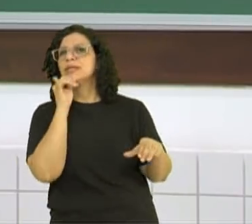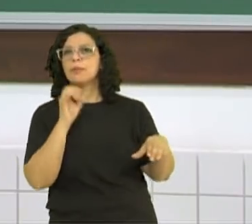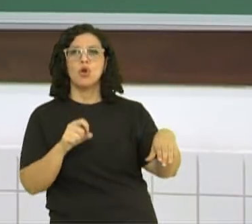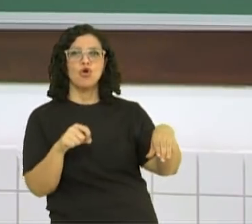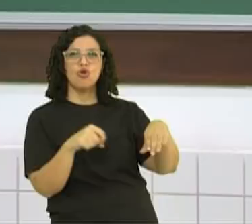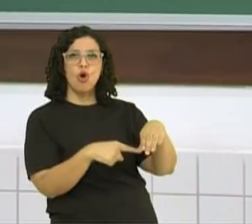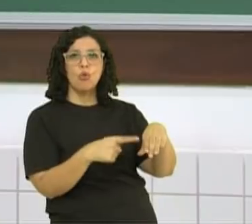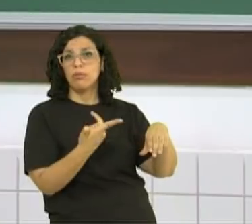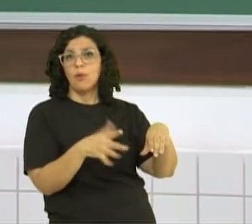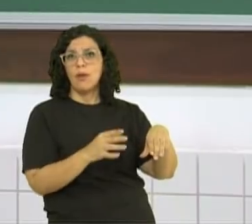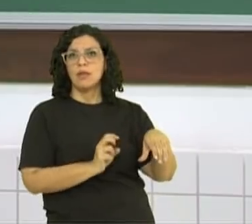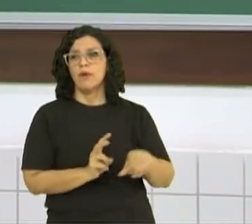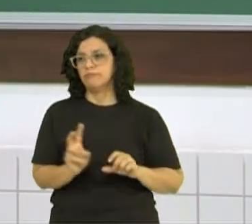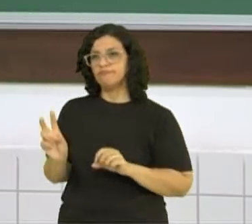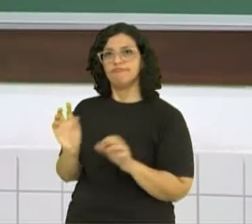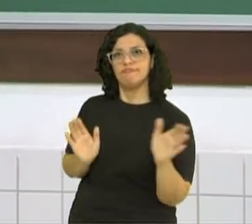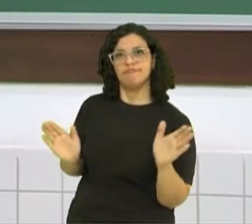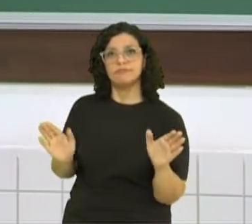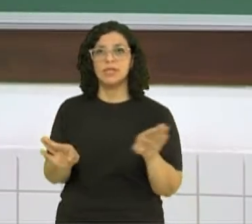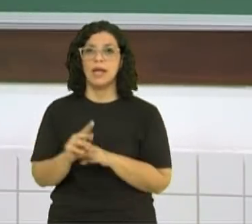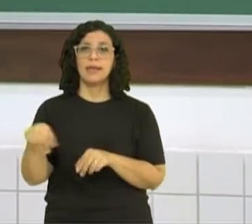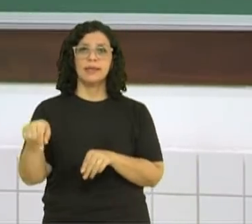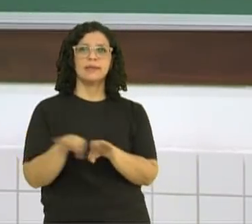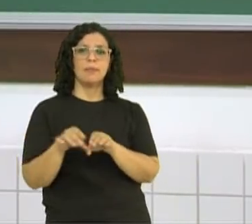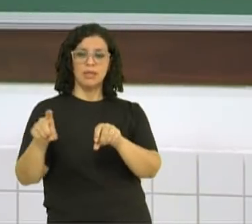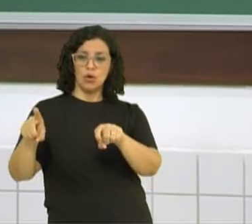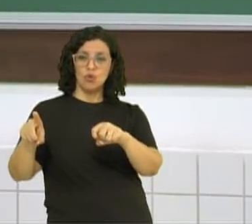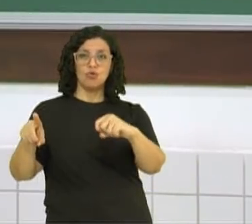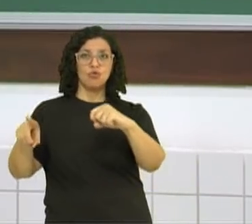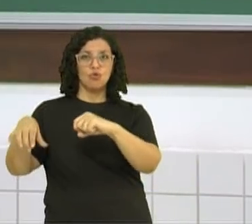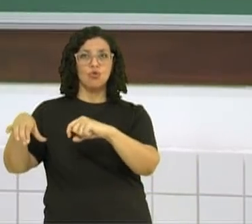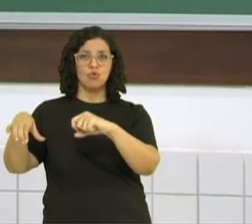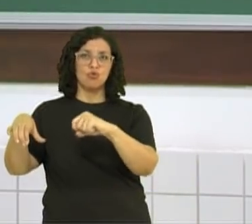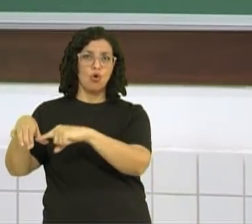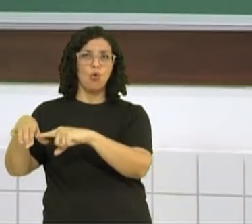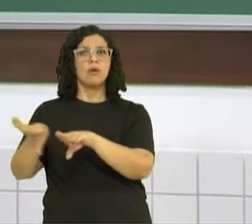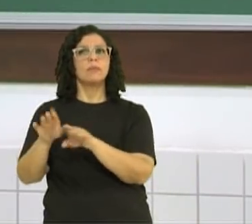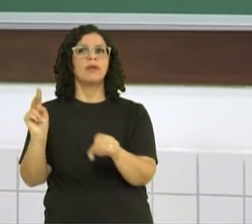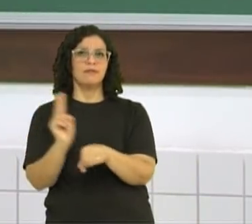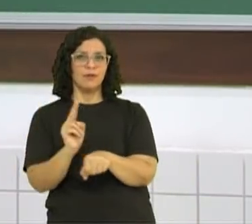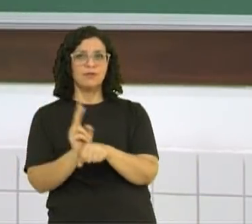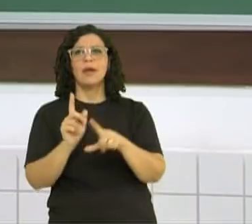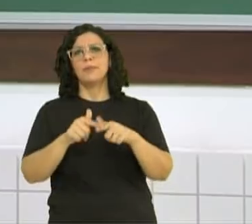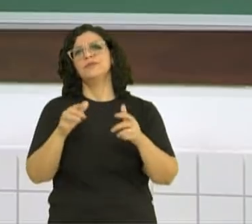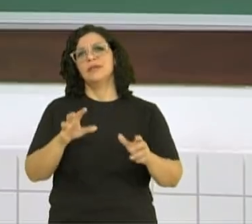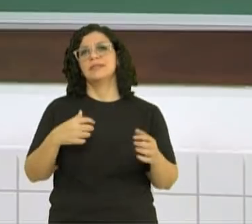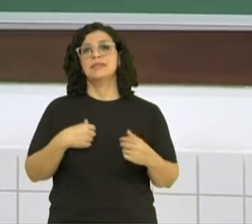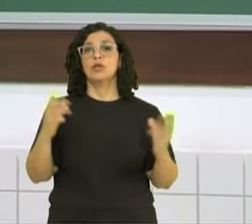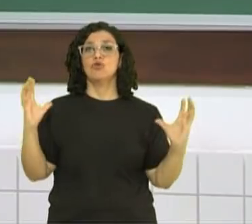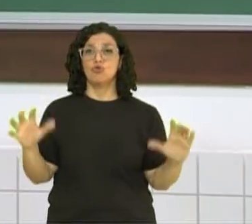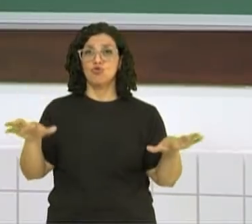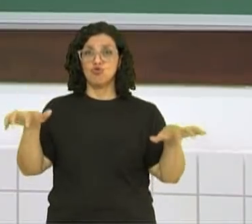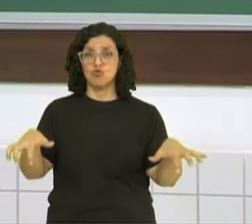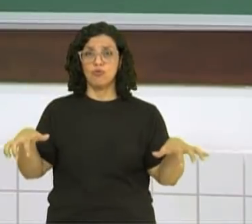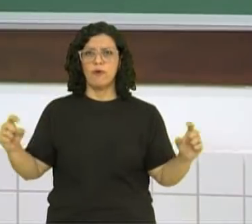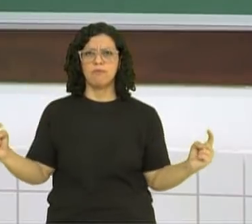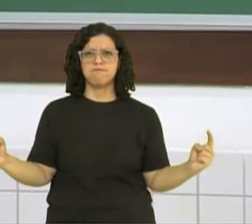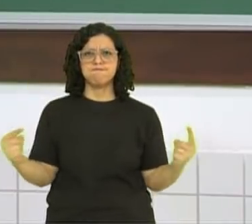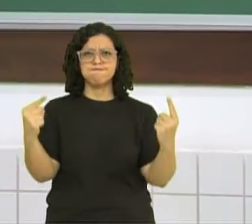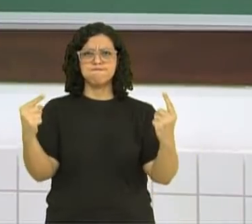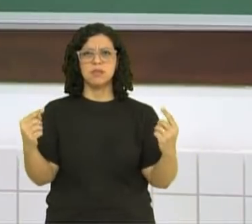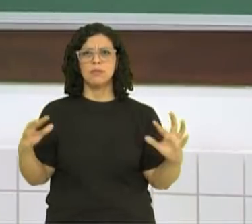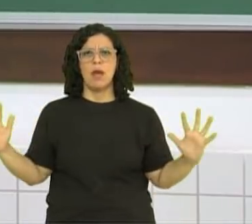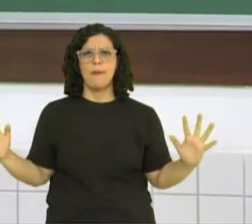Para isso ela precisa se defender. Né? Então ali nós definimos tanto a equipe de defesa quanto a equipe de ataque. Então eu defendo e ataco ao